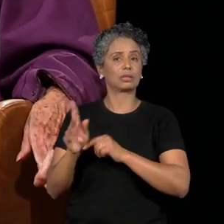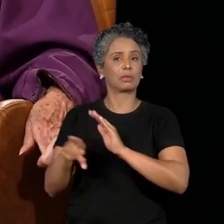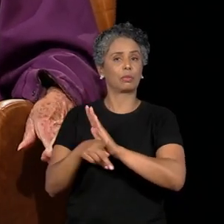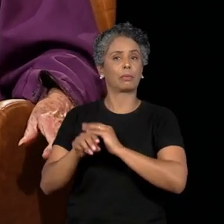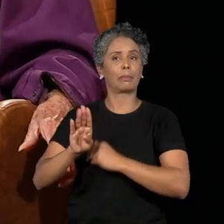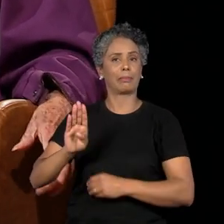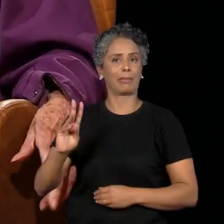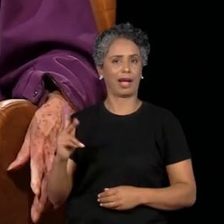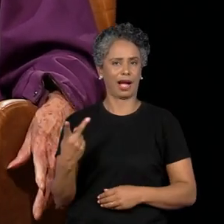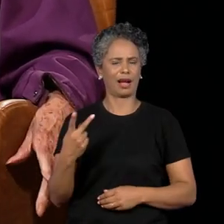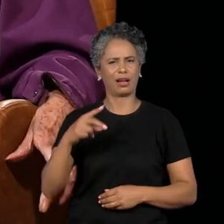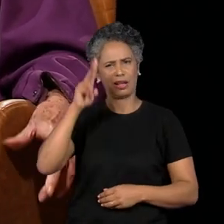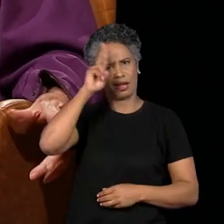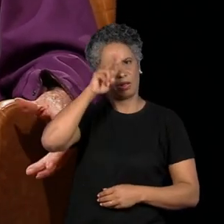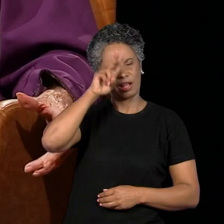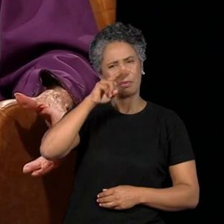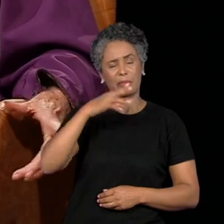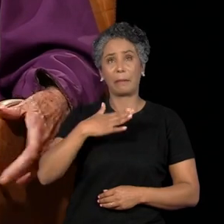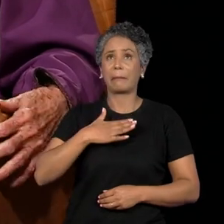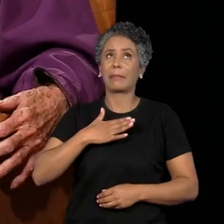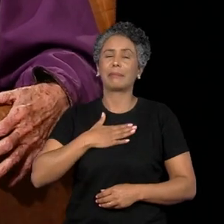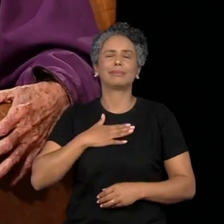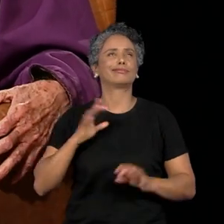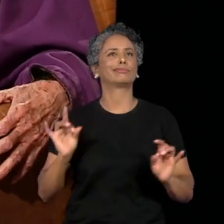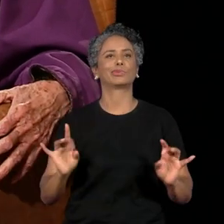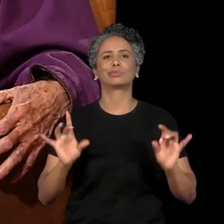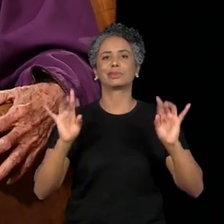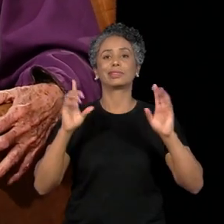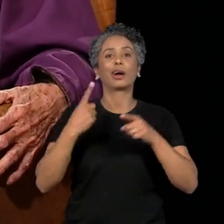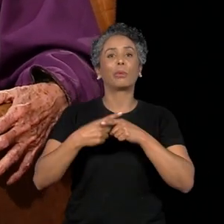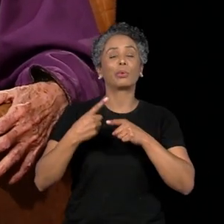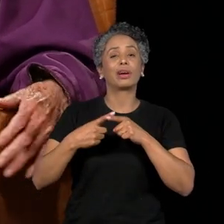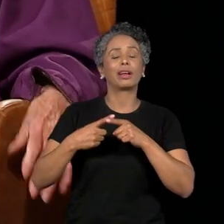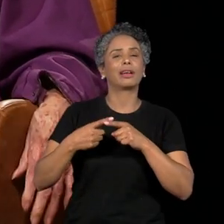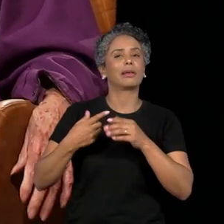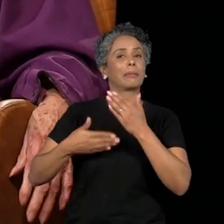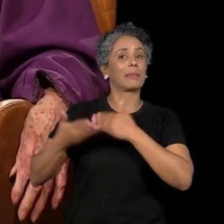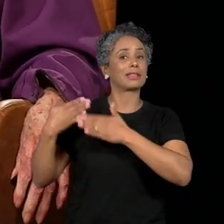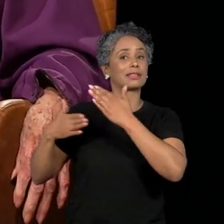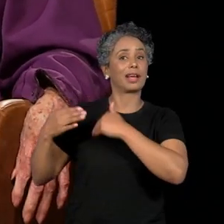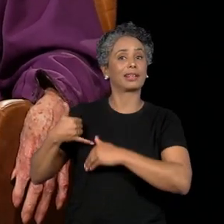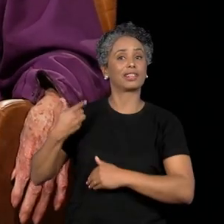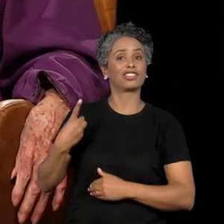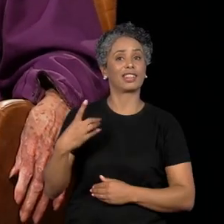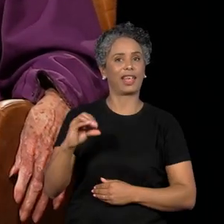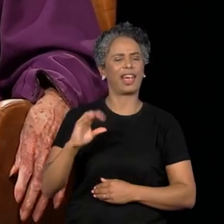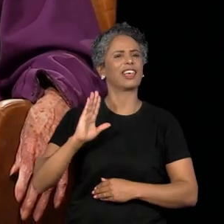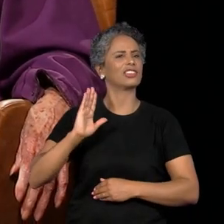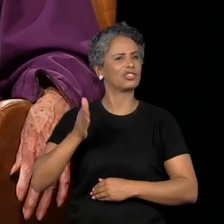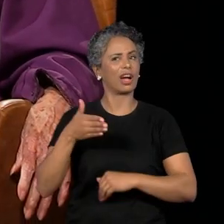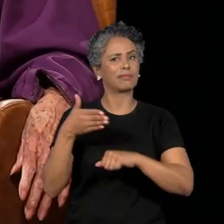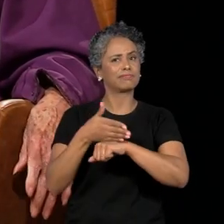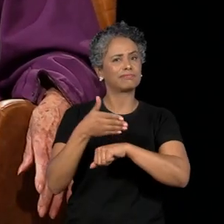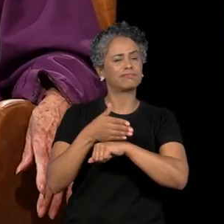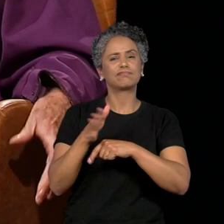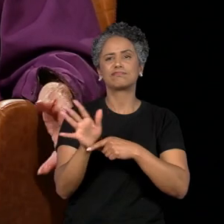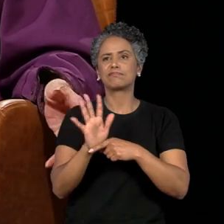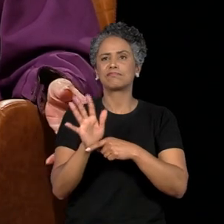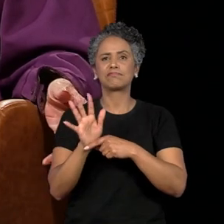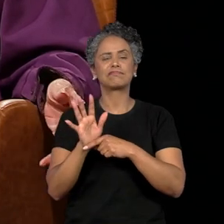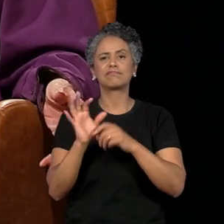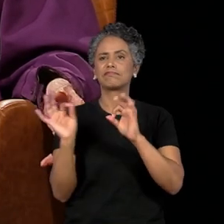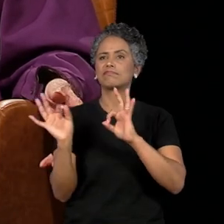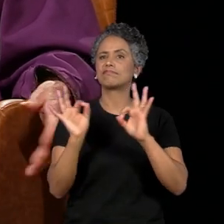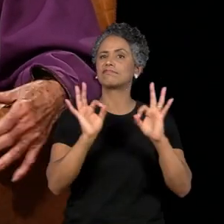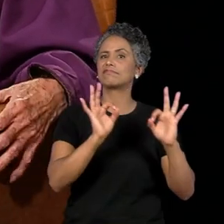lembro. E para mim foi uma maravilha, porque eu com 10 anos já frequentava filmes que seria impossível ver, né,